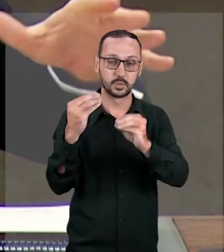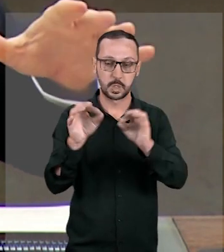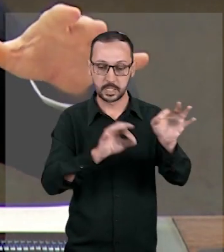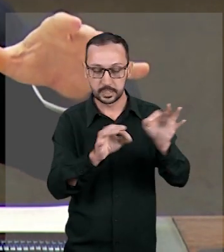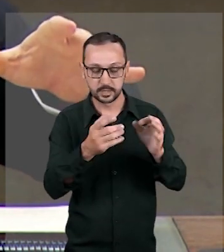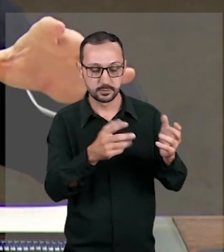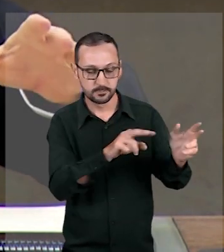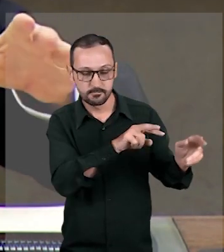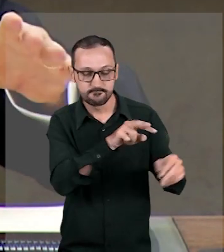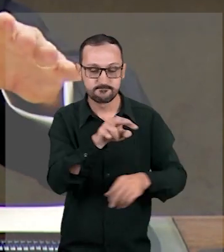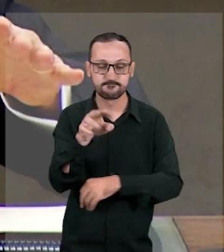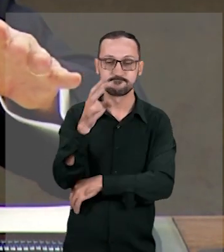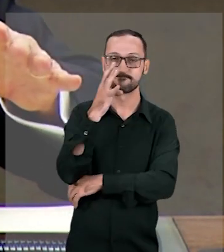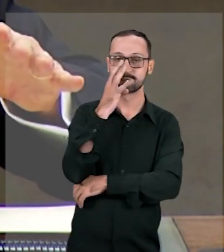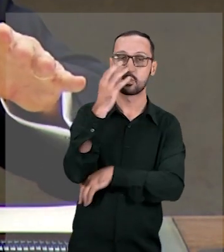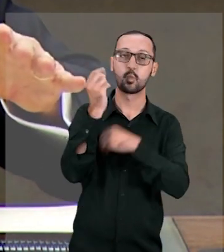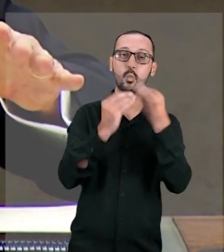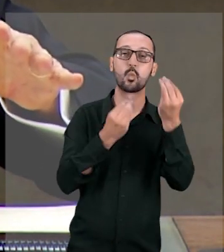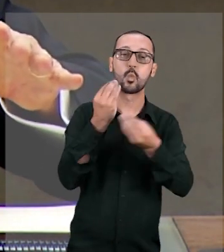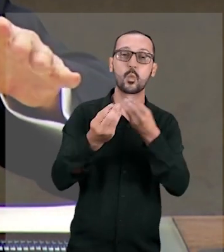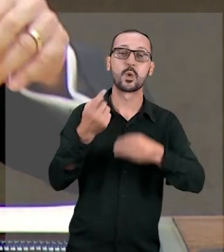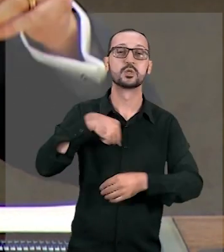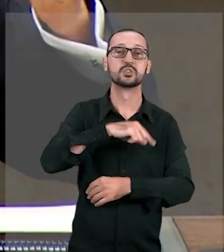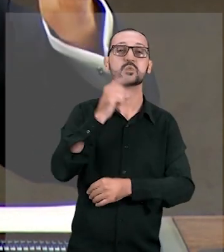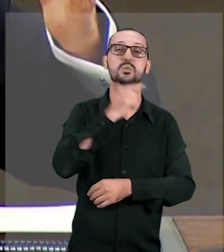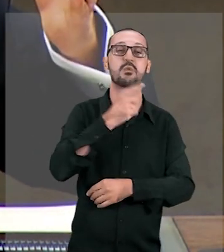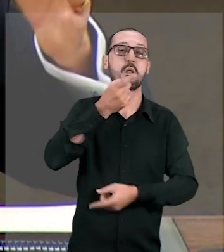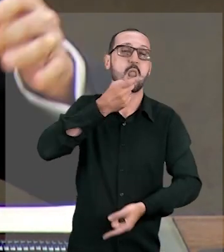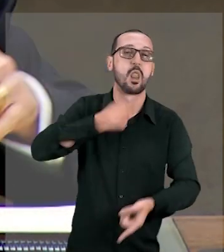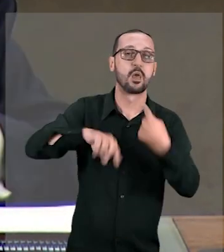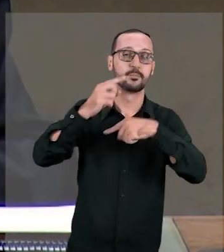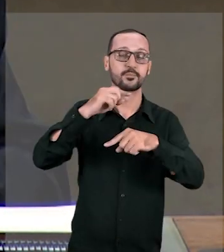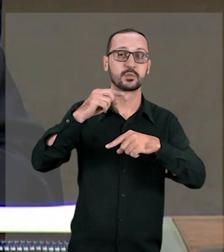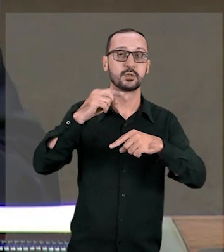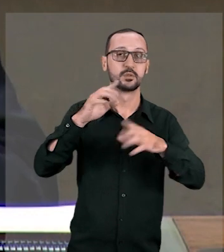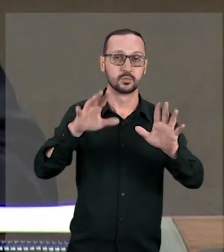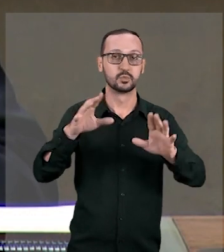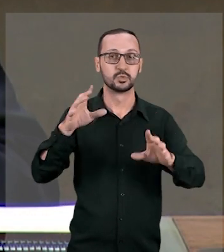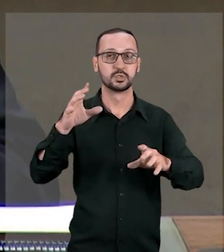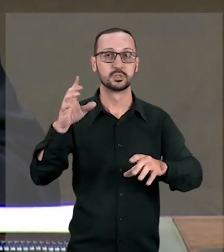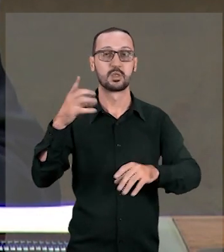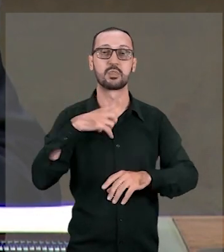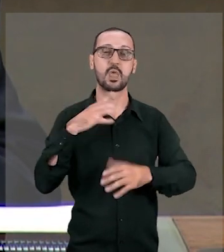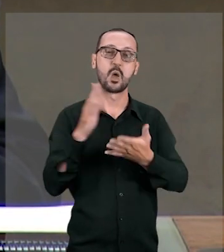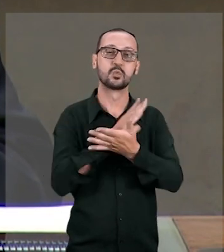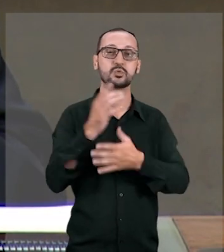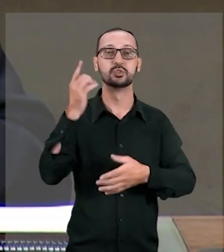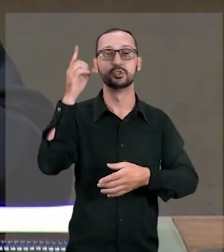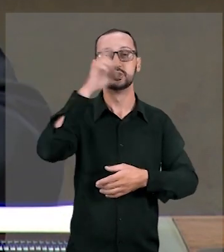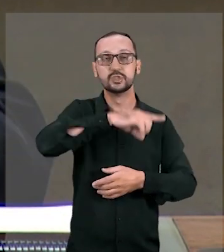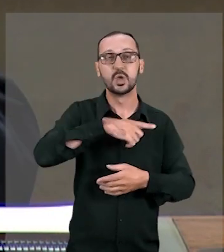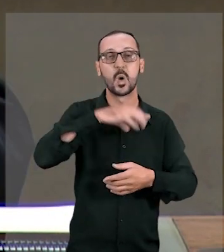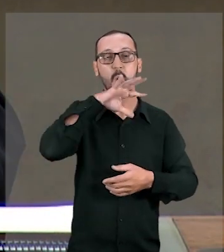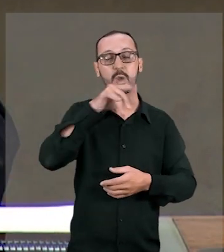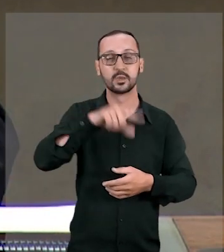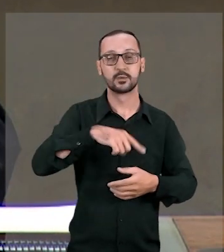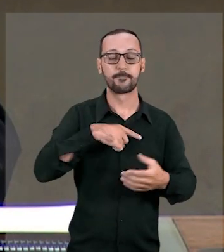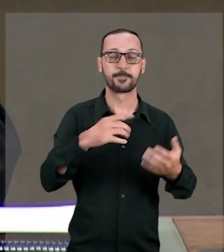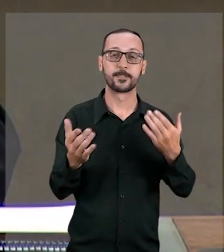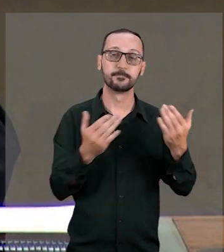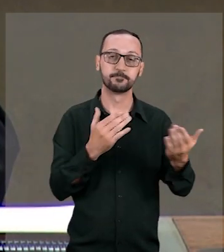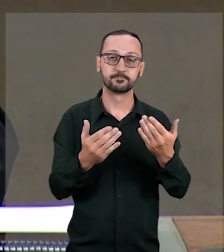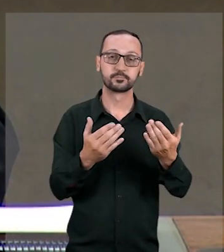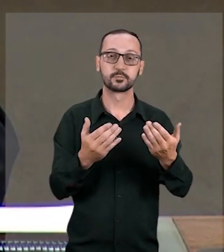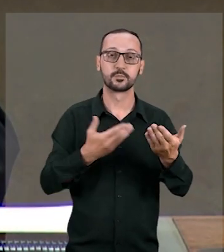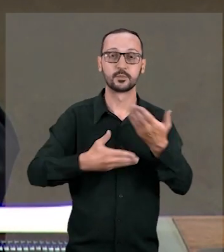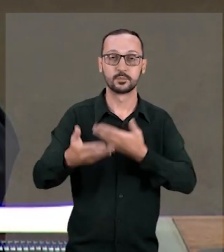vejo como nós avançamos. E nos dias ruins, eu me consolo com o meu slogan pessoal que compartilho